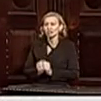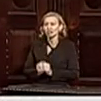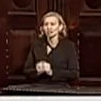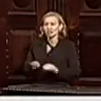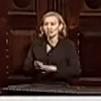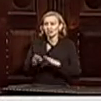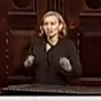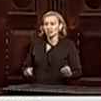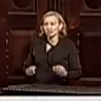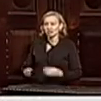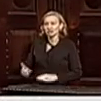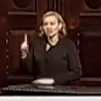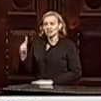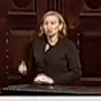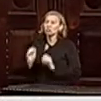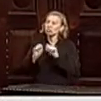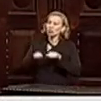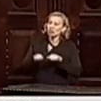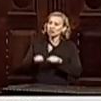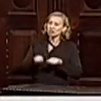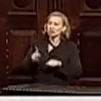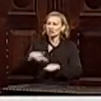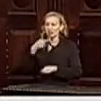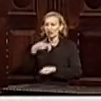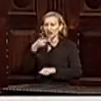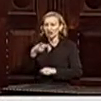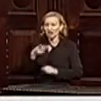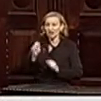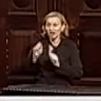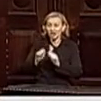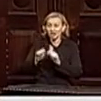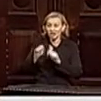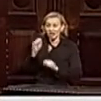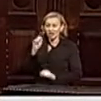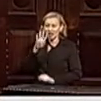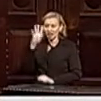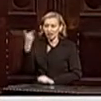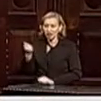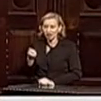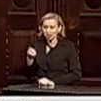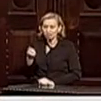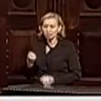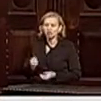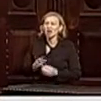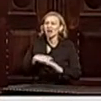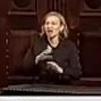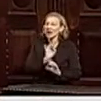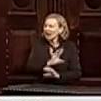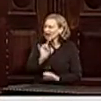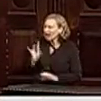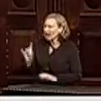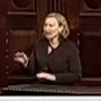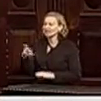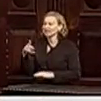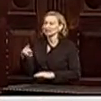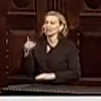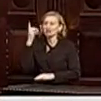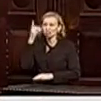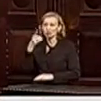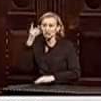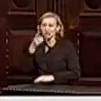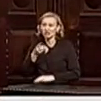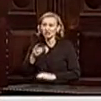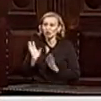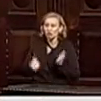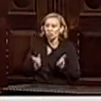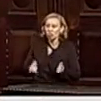diretora possa esclarecer e dar informação e satisfação a cada um dos deputados com relação à decisão de